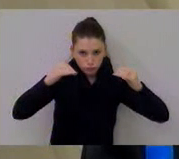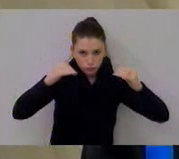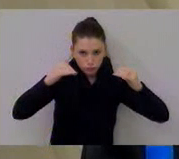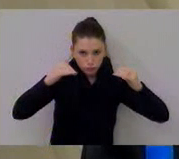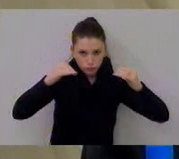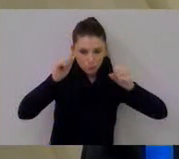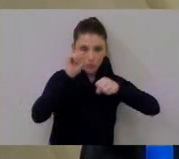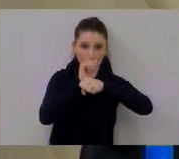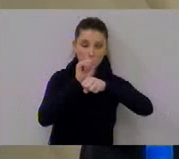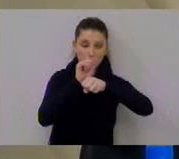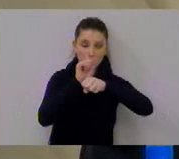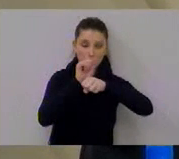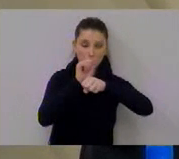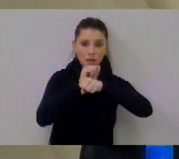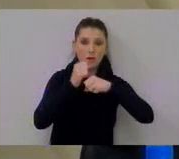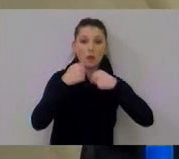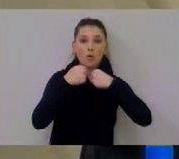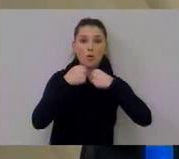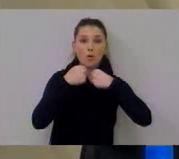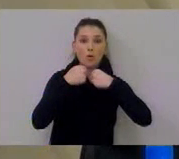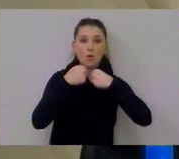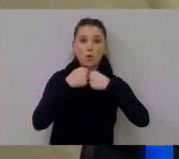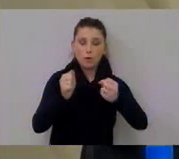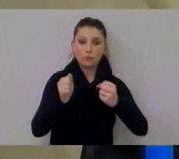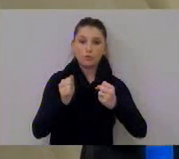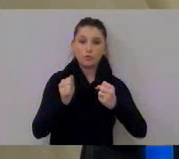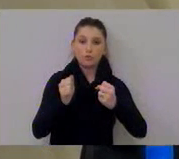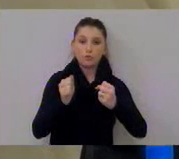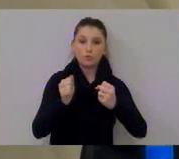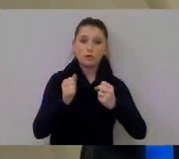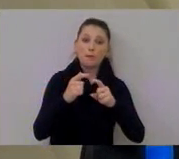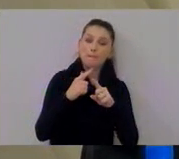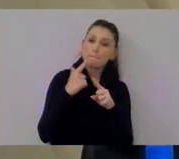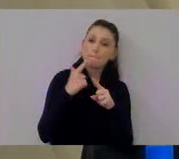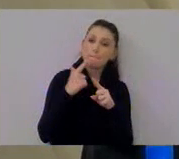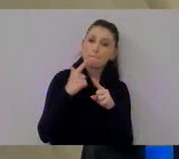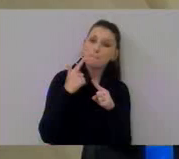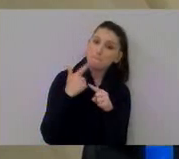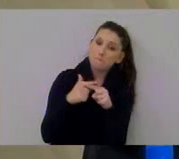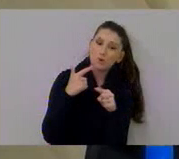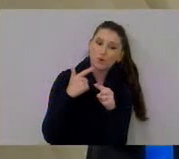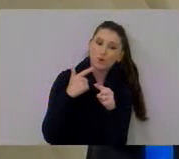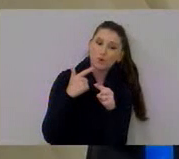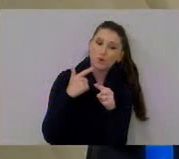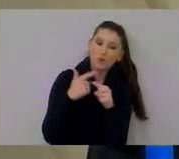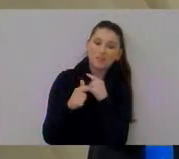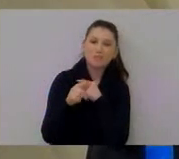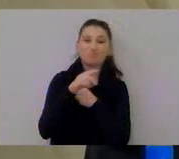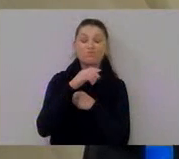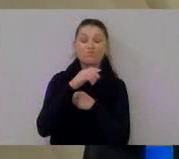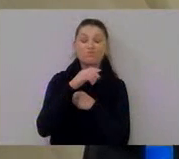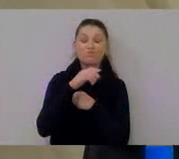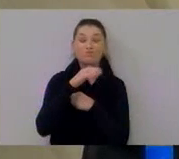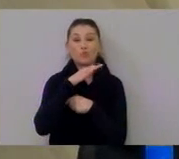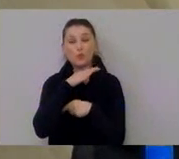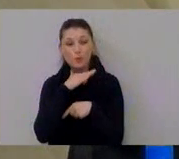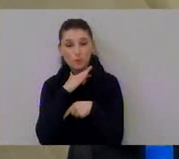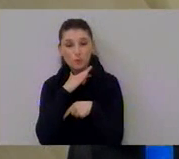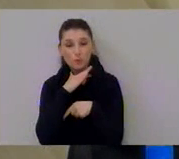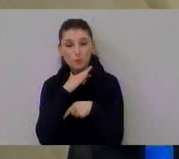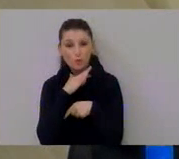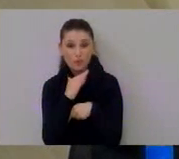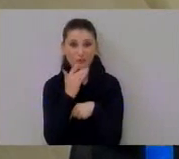Criciúma, pois as mesmas estão em péssimo estado de